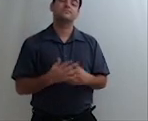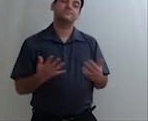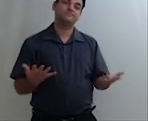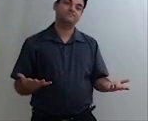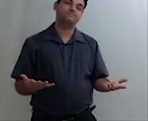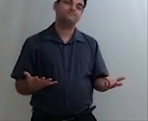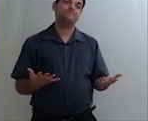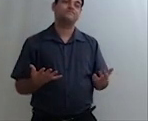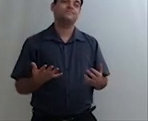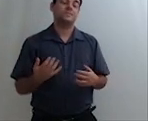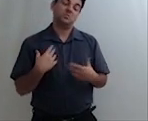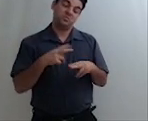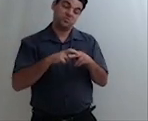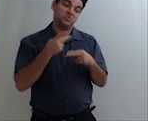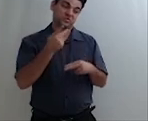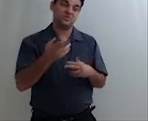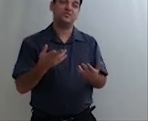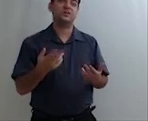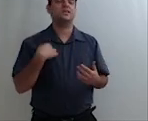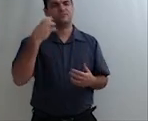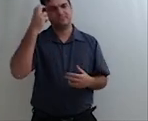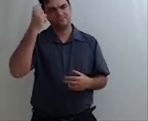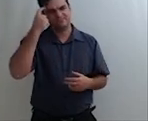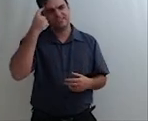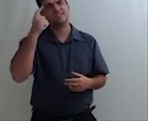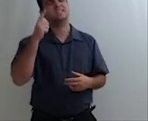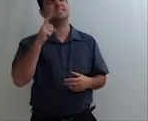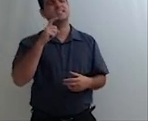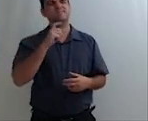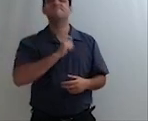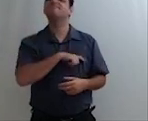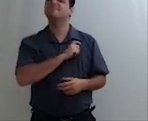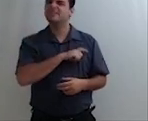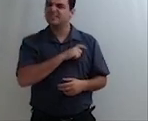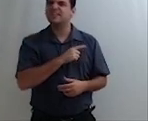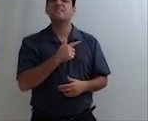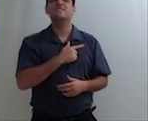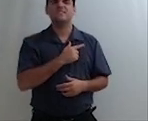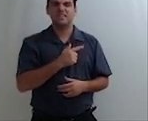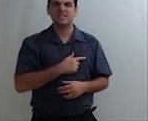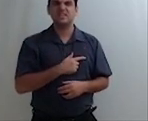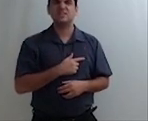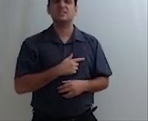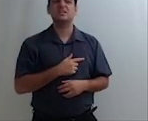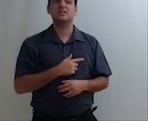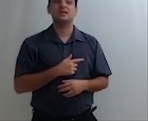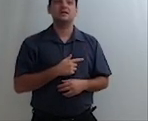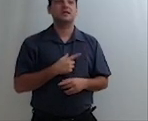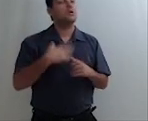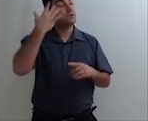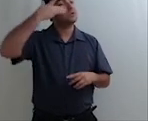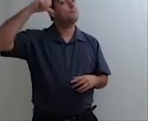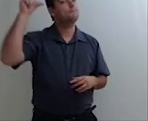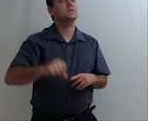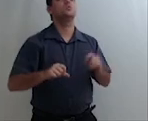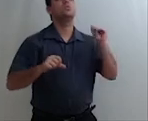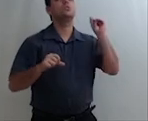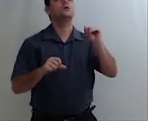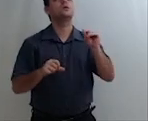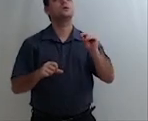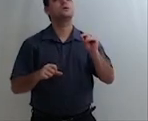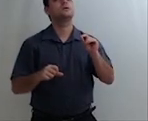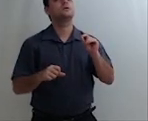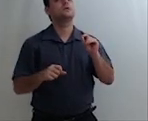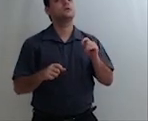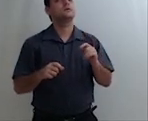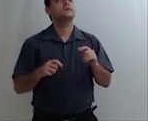essa é cruel é duro é feio mas é mais feio ainda do que o fato